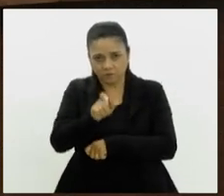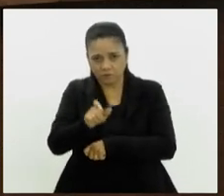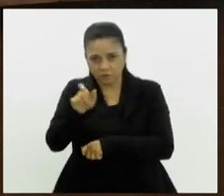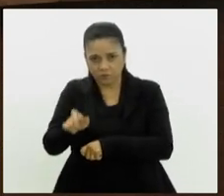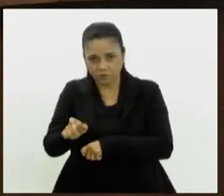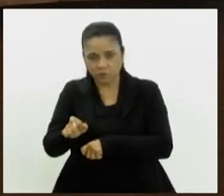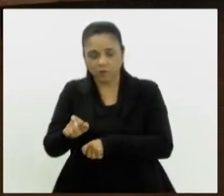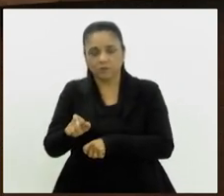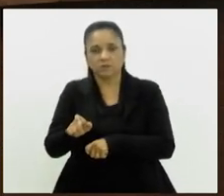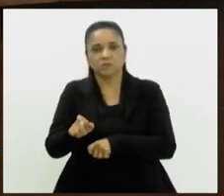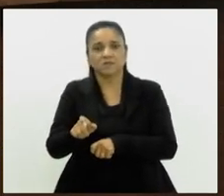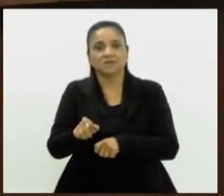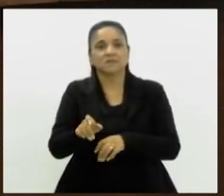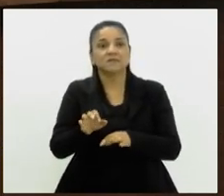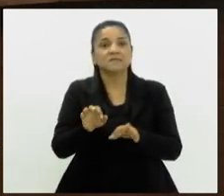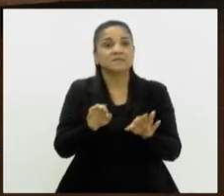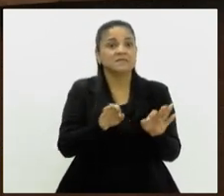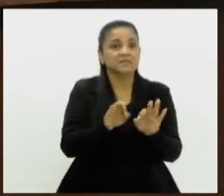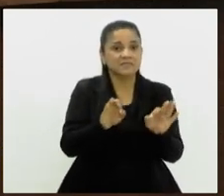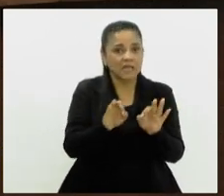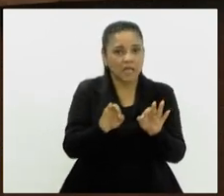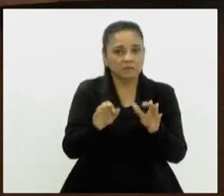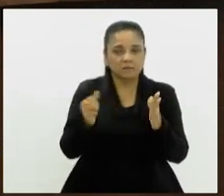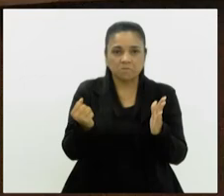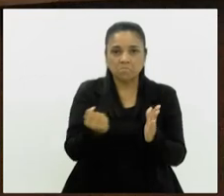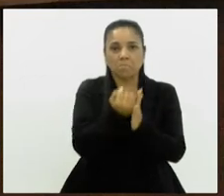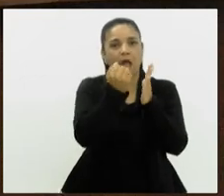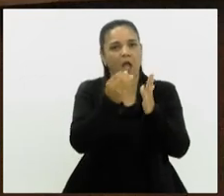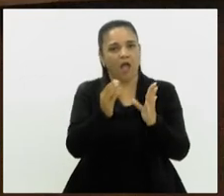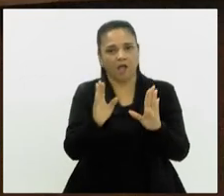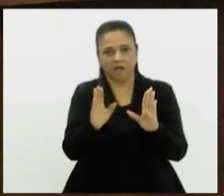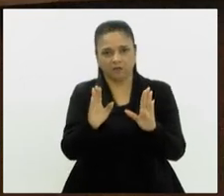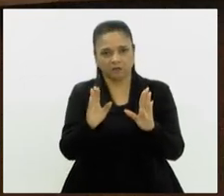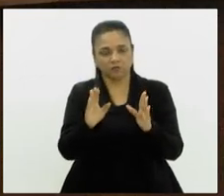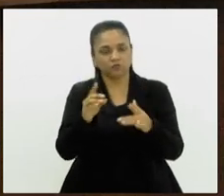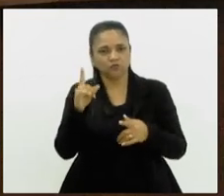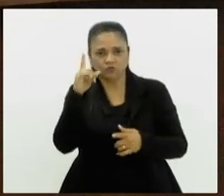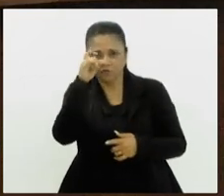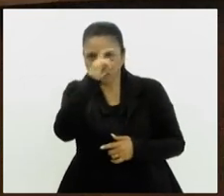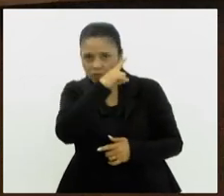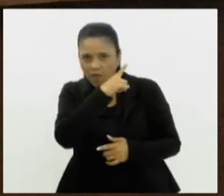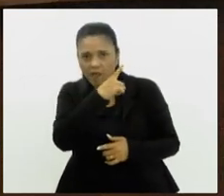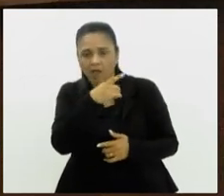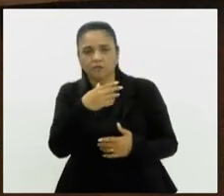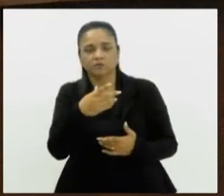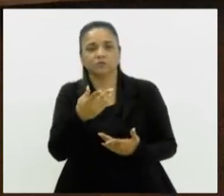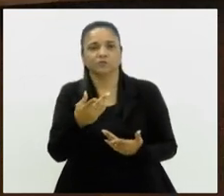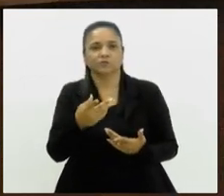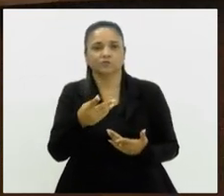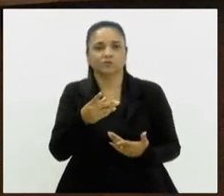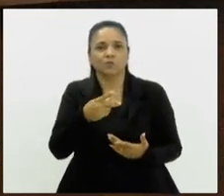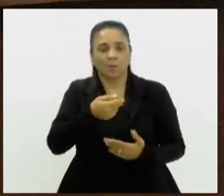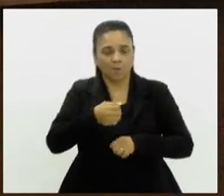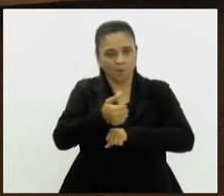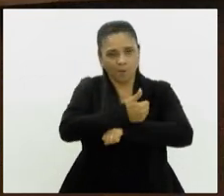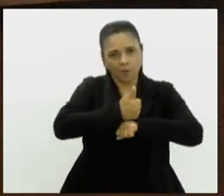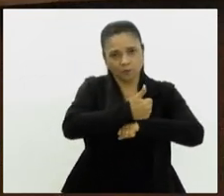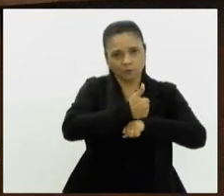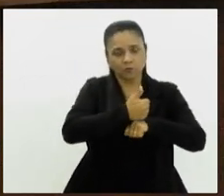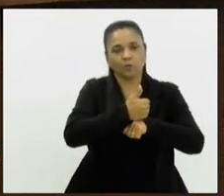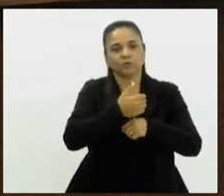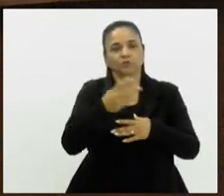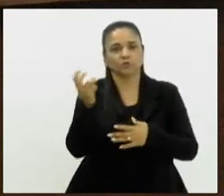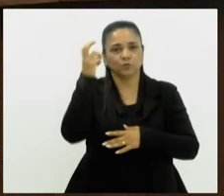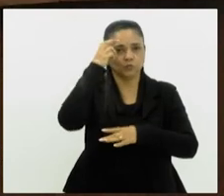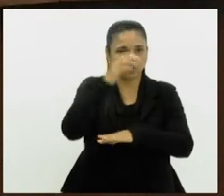sem, evidentemente, criar impactos que criem dificuldade para os promotores culturais, para os promotores esportivos,